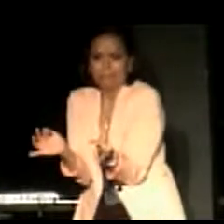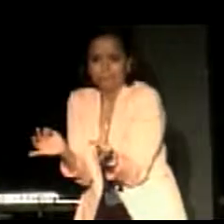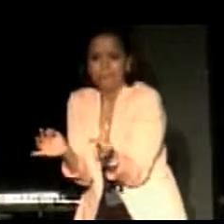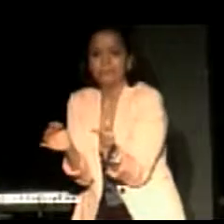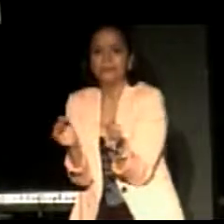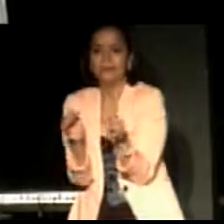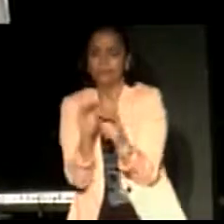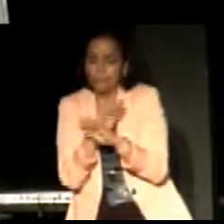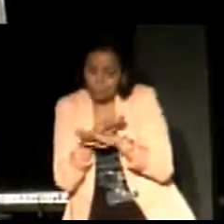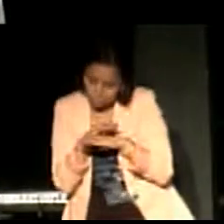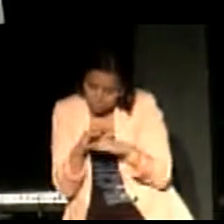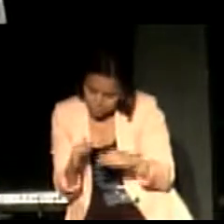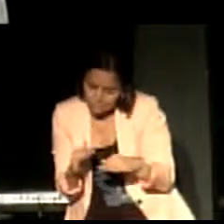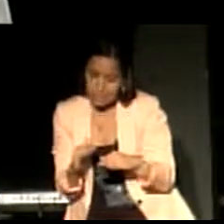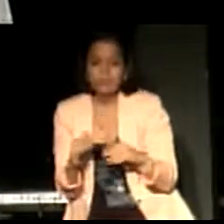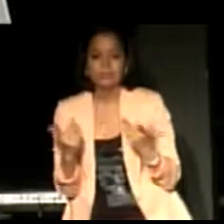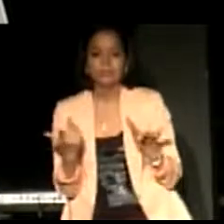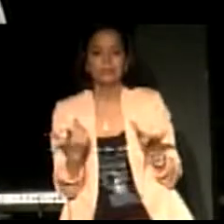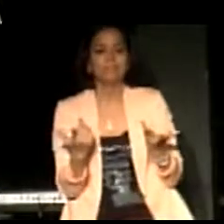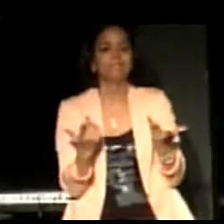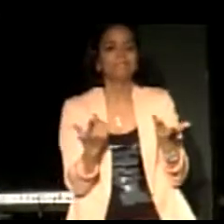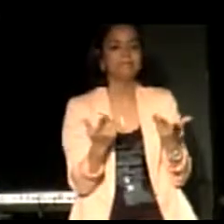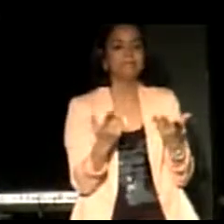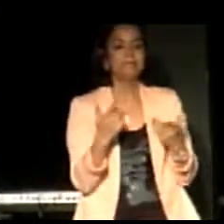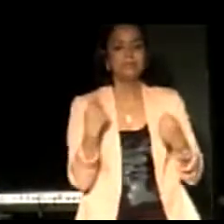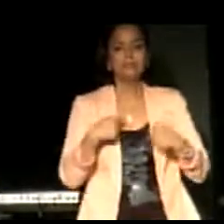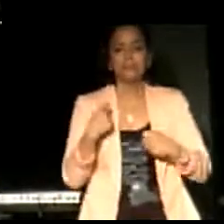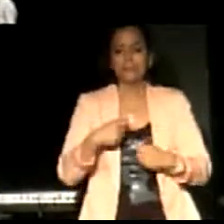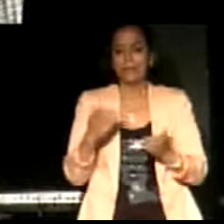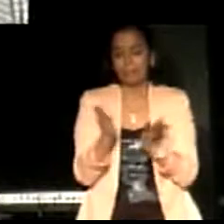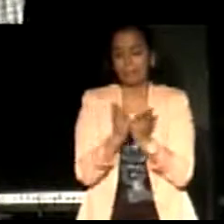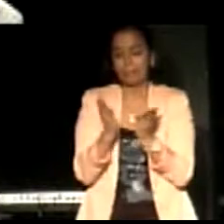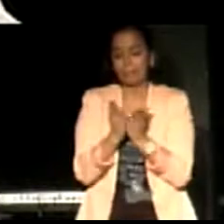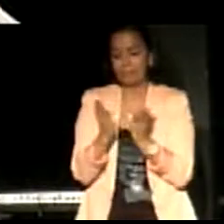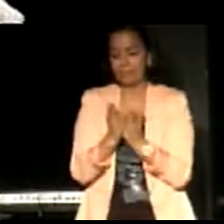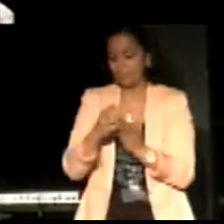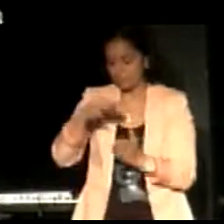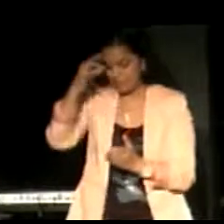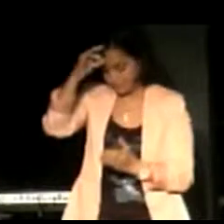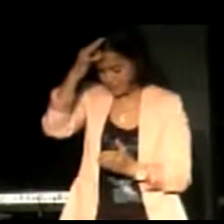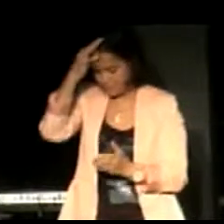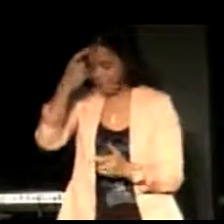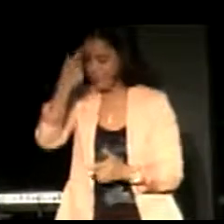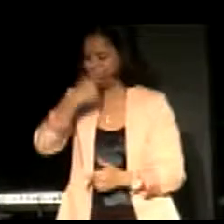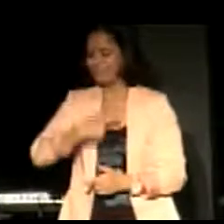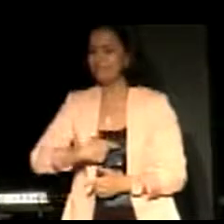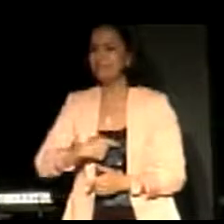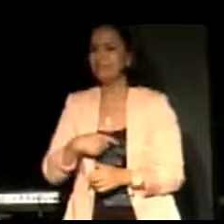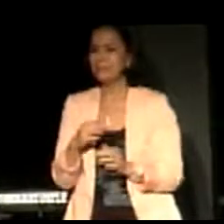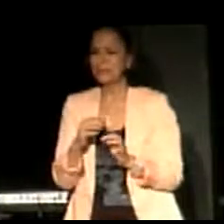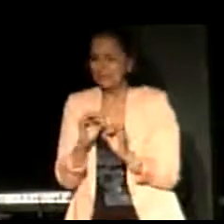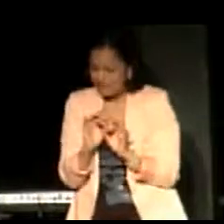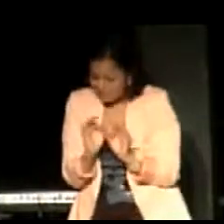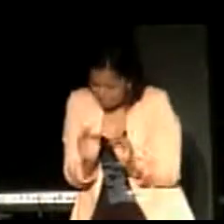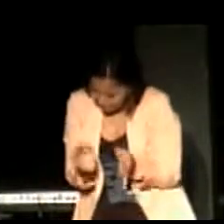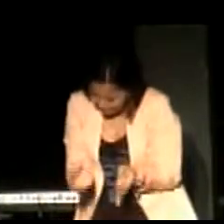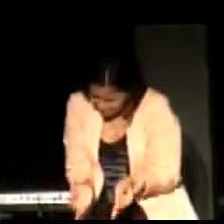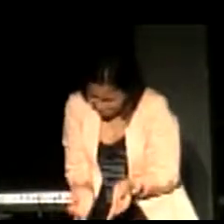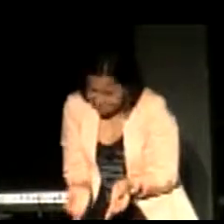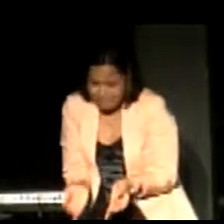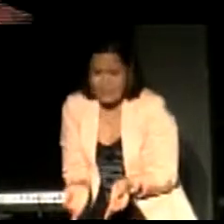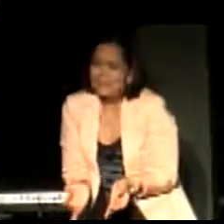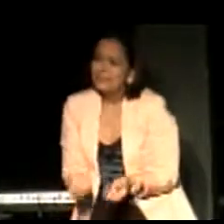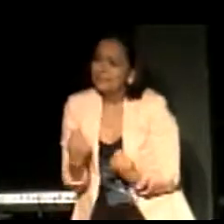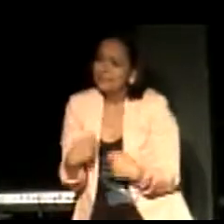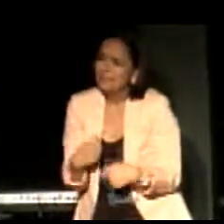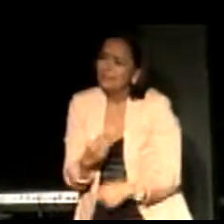Daí sermos pobres em espírito, isto é, reconhecer a nossa miserabilidade, reconhecer